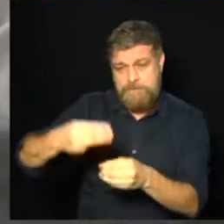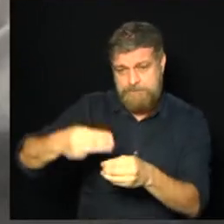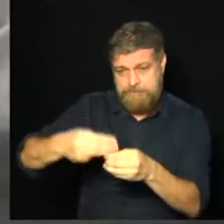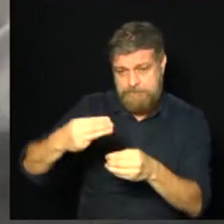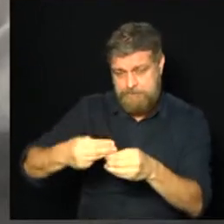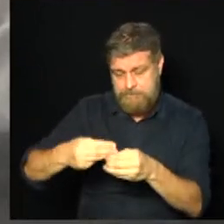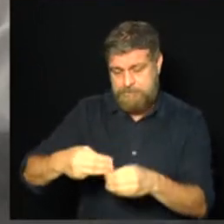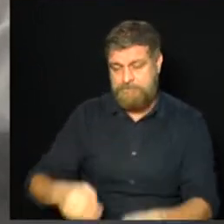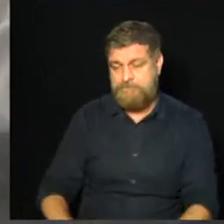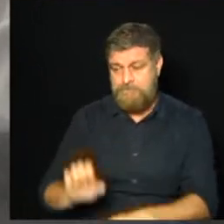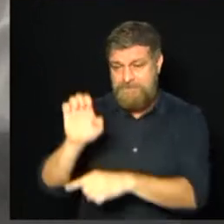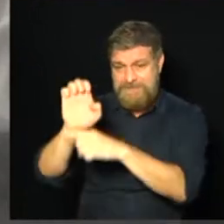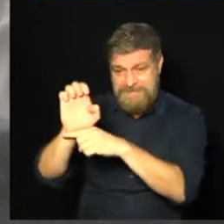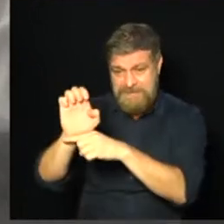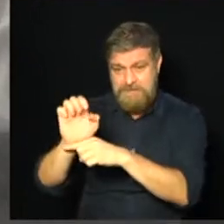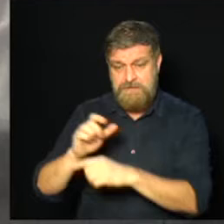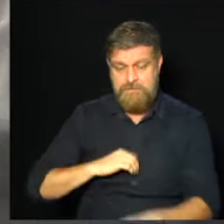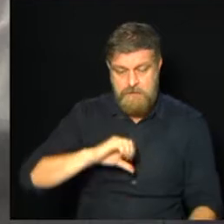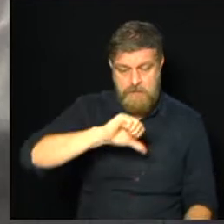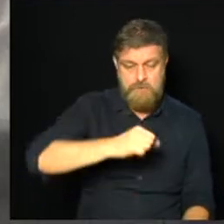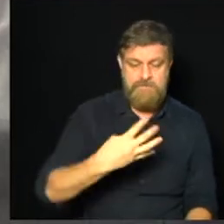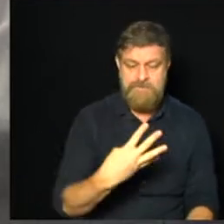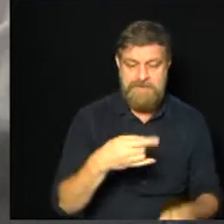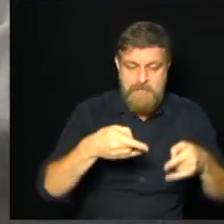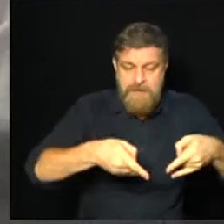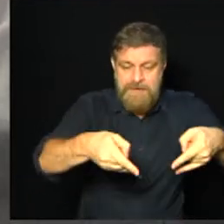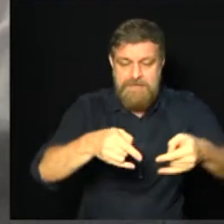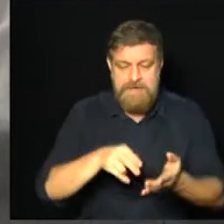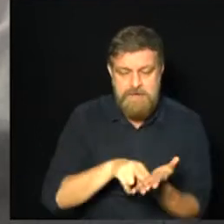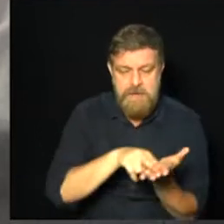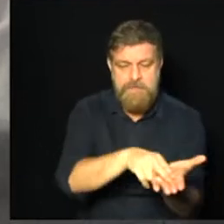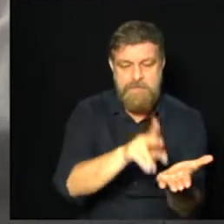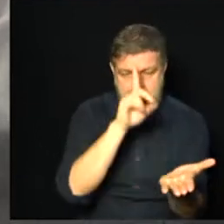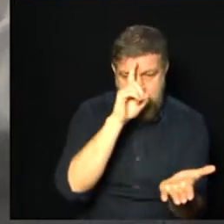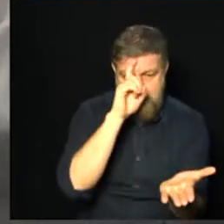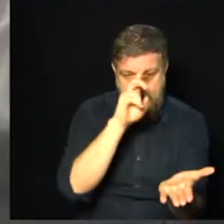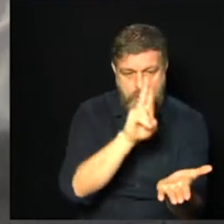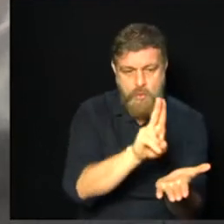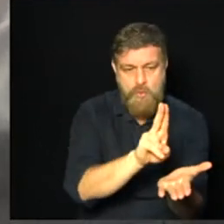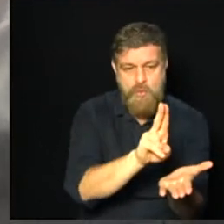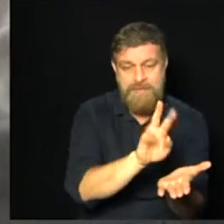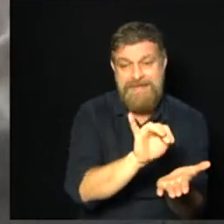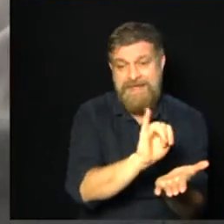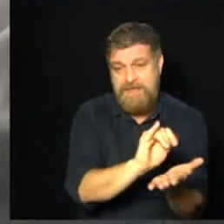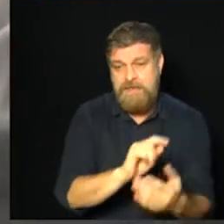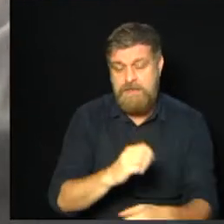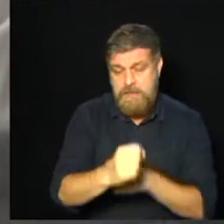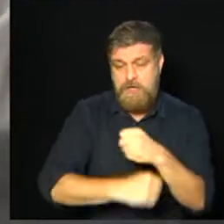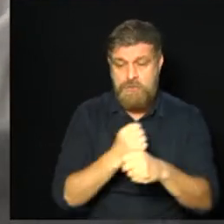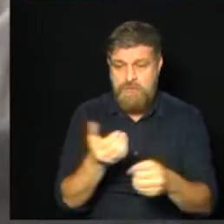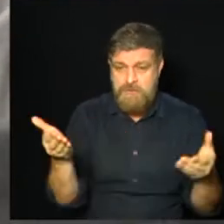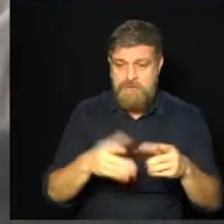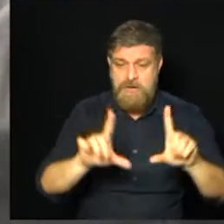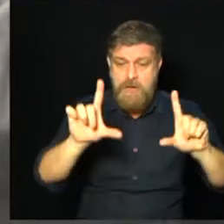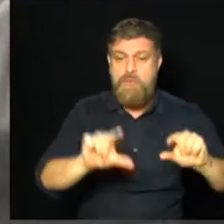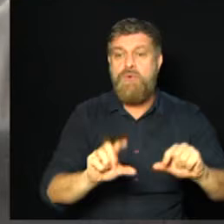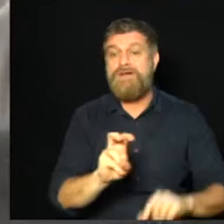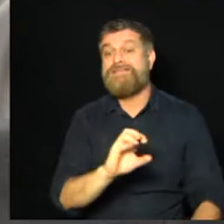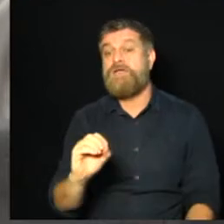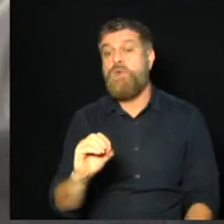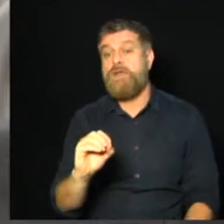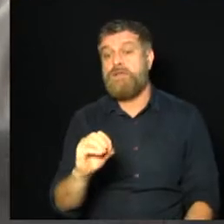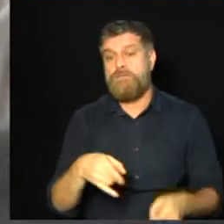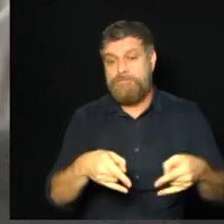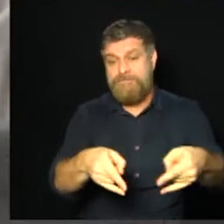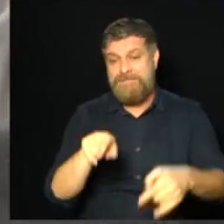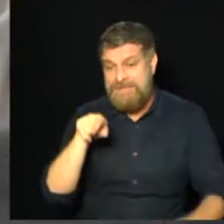estadual forneceu 94 leitos de UTI entre Unicamp e AME. Esse ano, esse número foi reduzido para 50. Se não